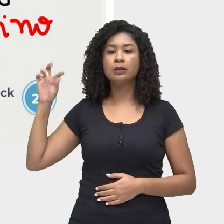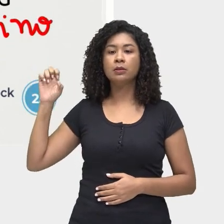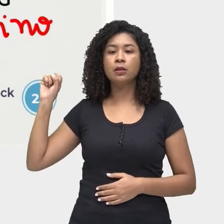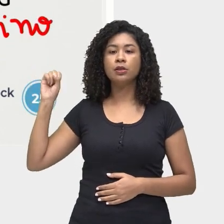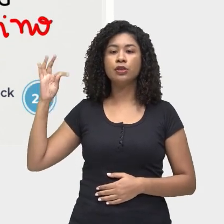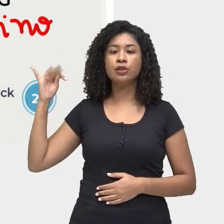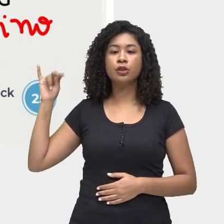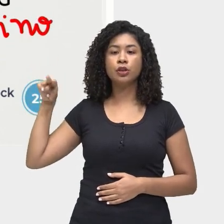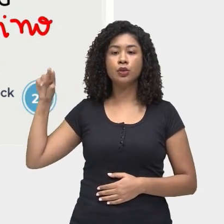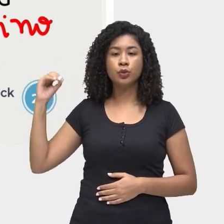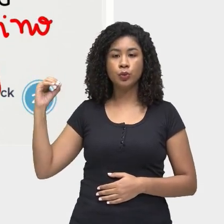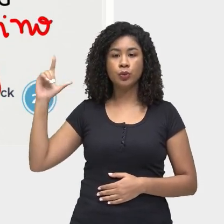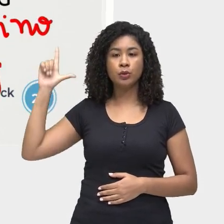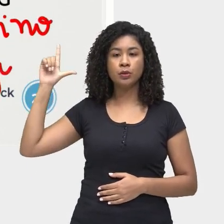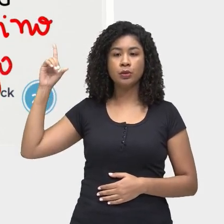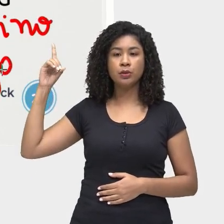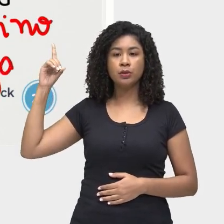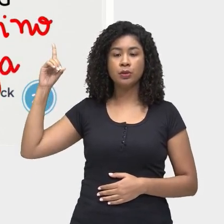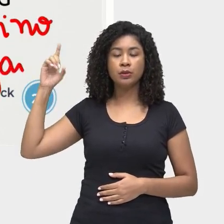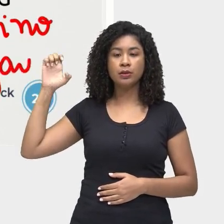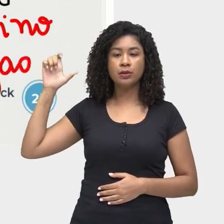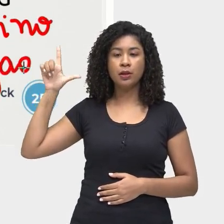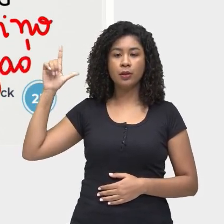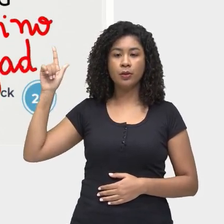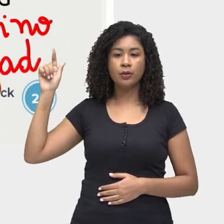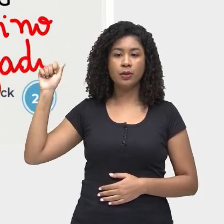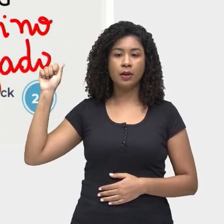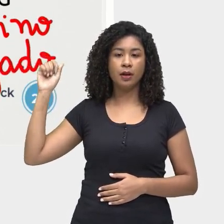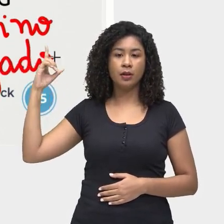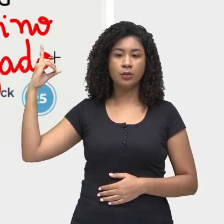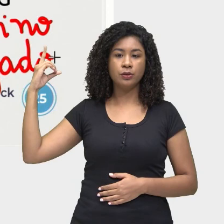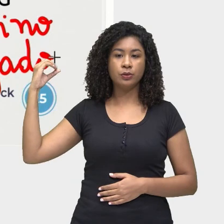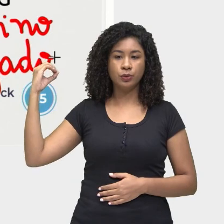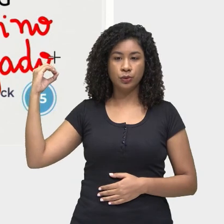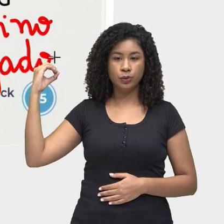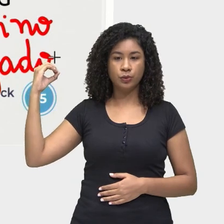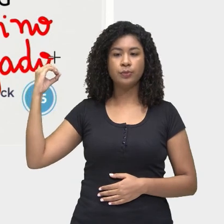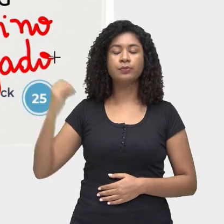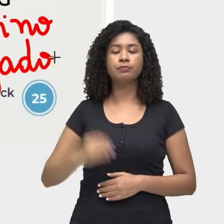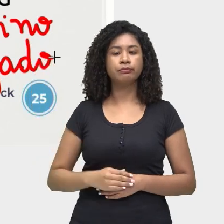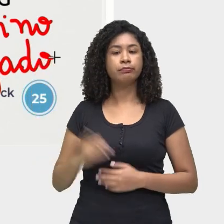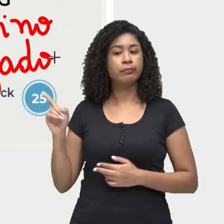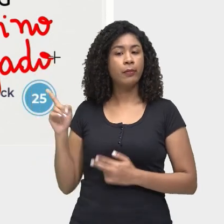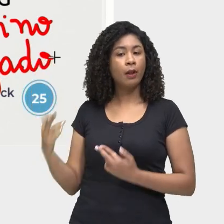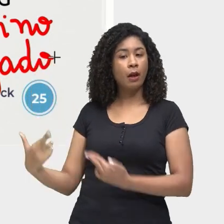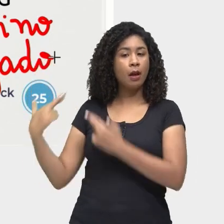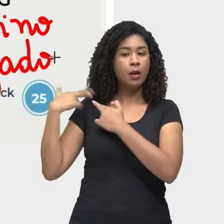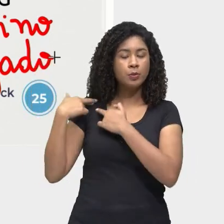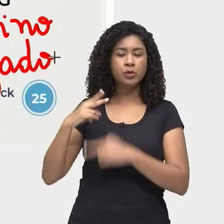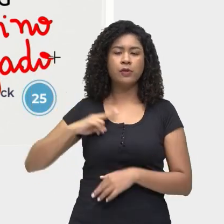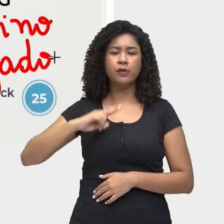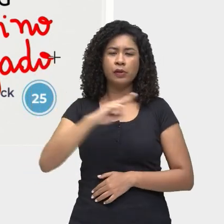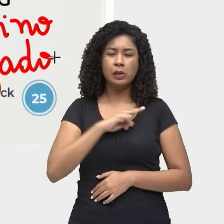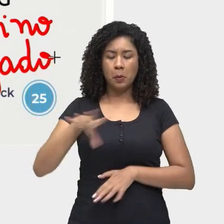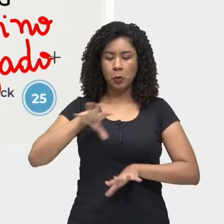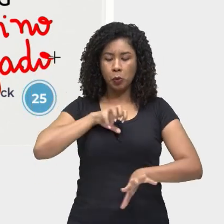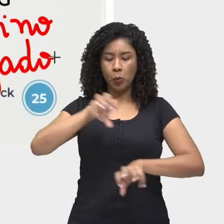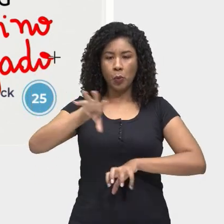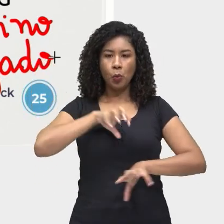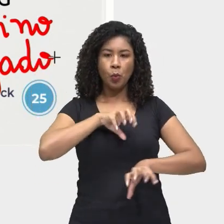delgado, que vai ser aí responsável pela maior parte da absorção dos